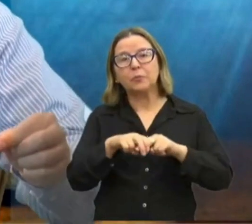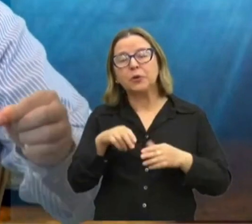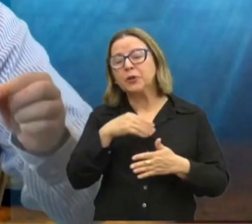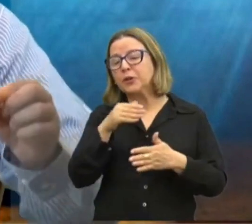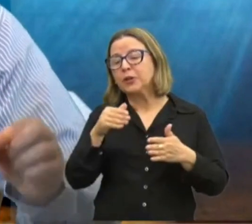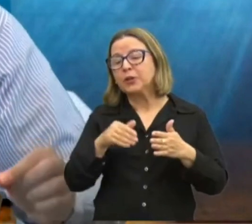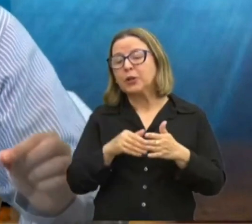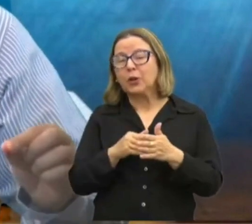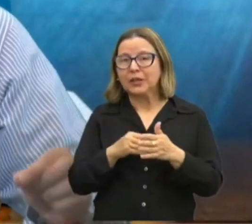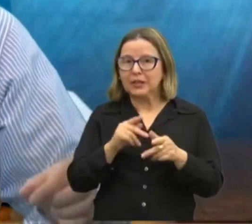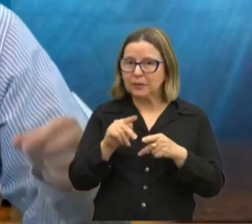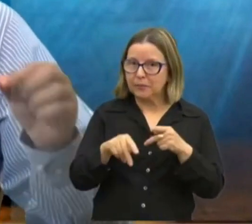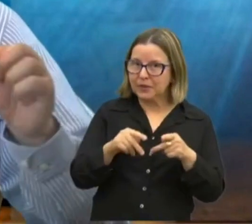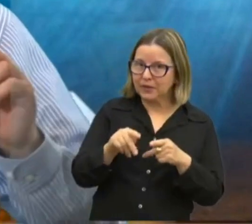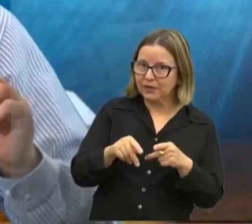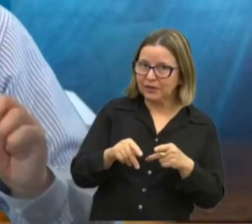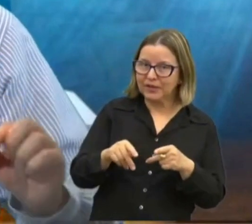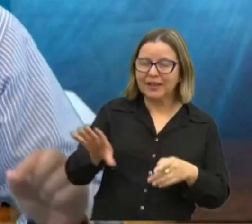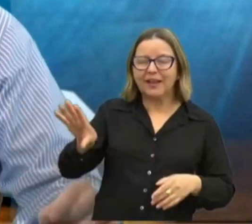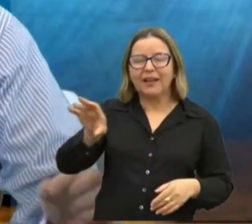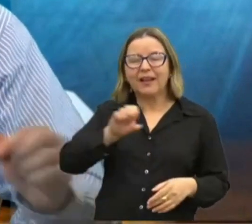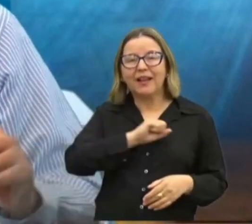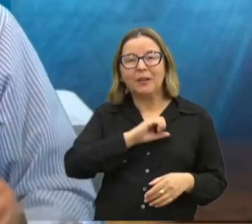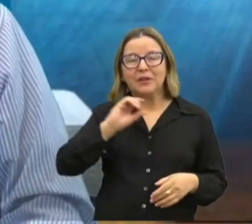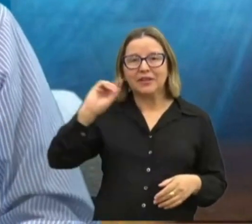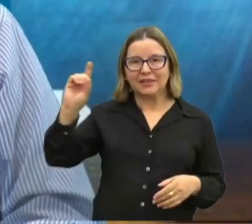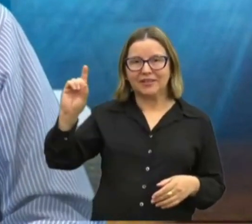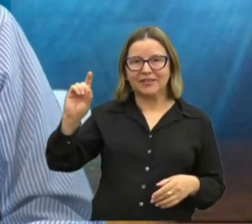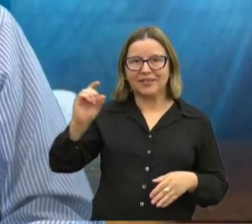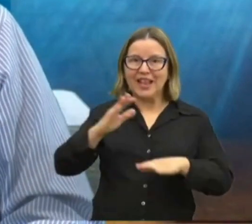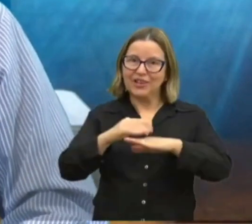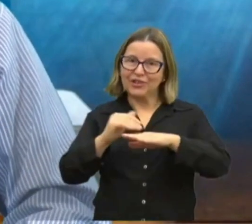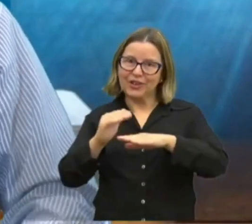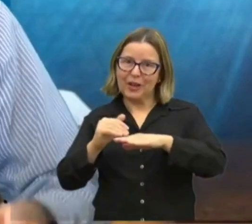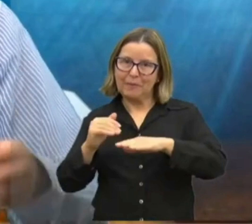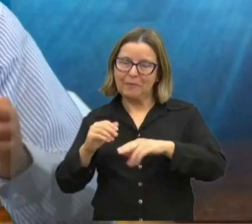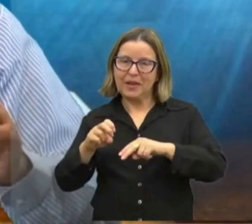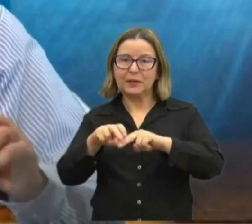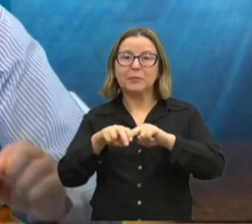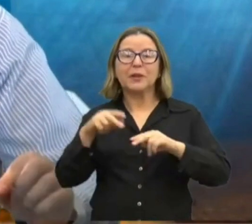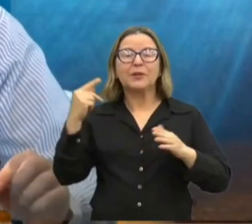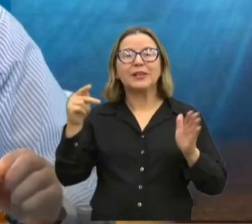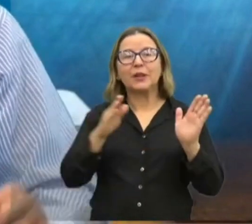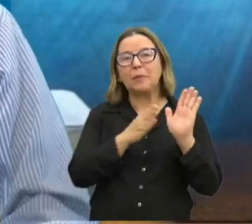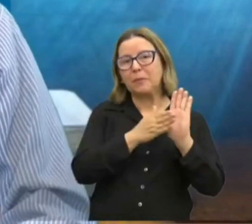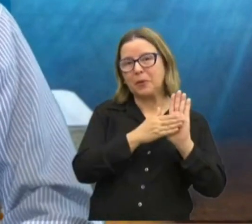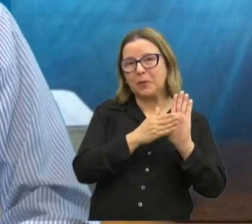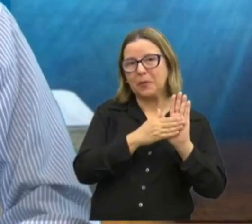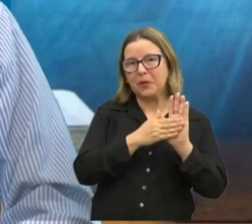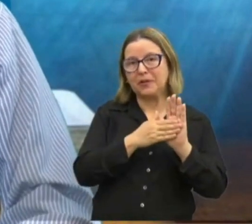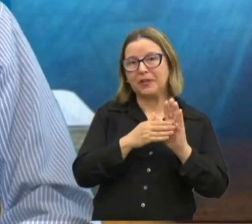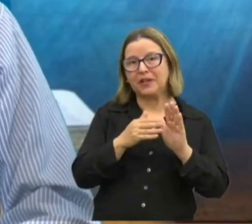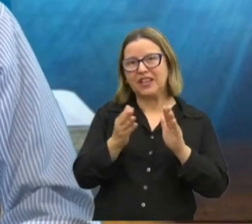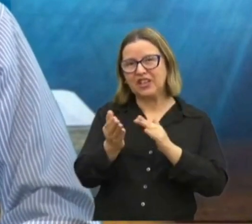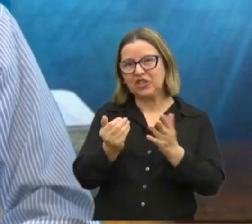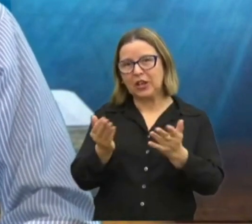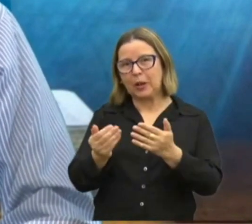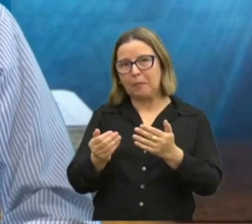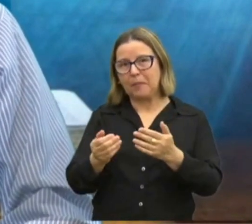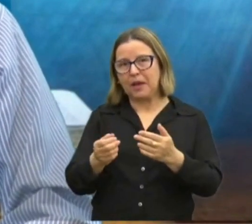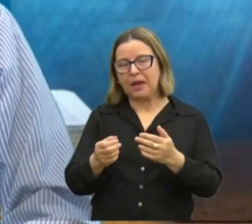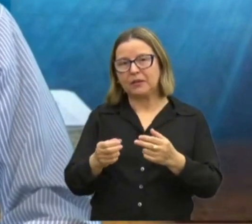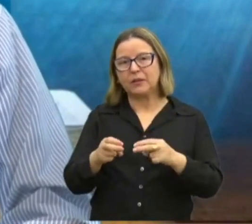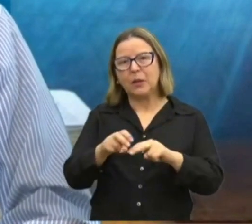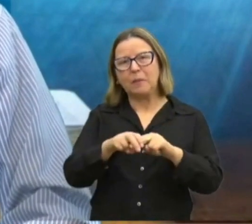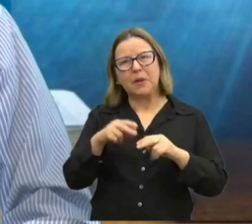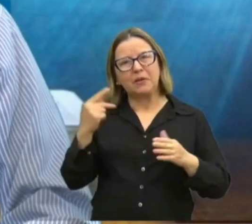Deus, mas que foram chamados segundo o seu propósito, ou chamados segundo o seu decreto,